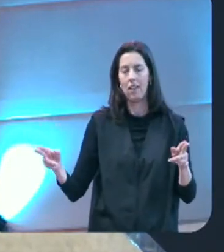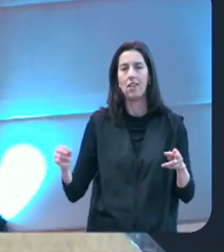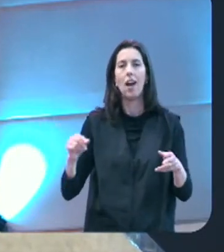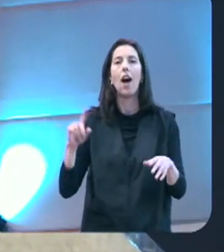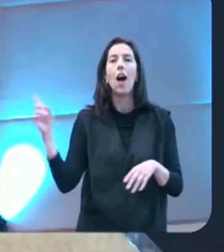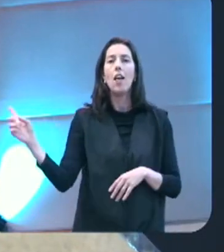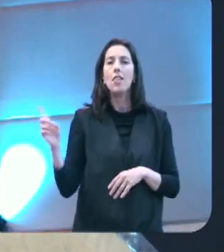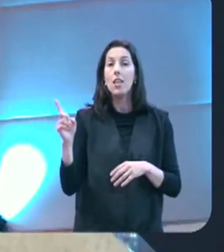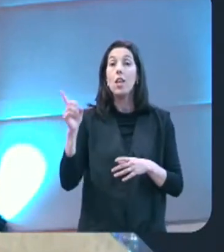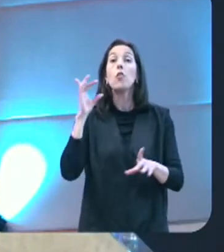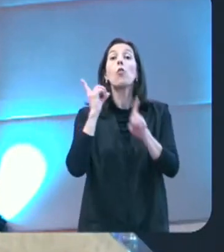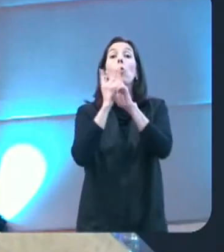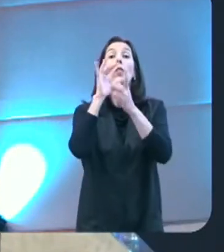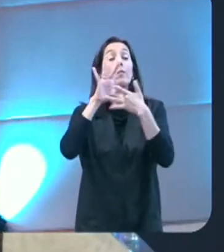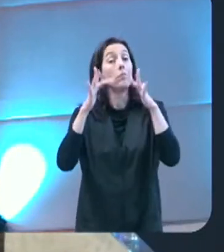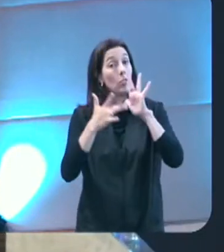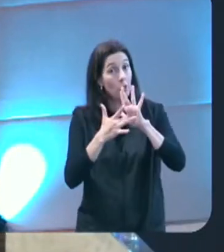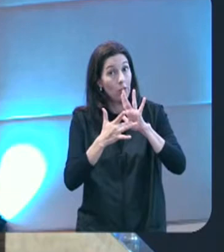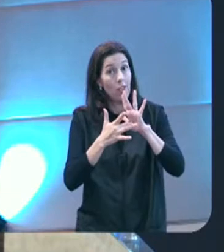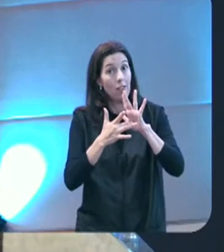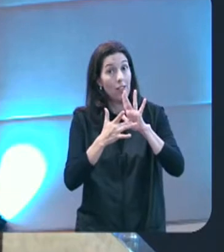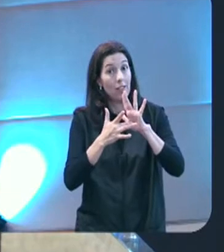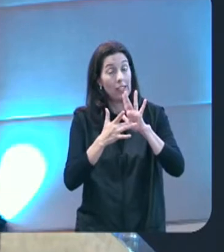sua misericórdia sobre a nossa vida.